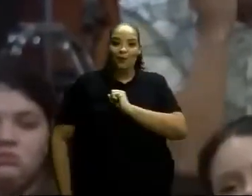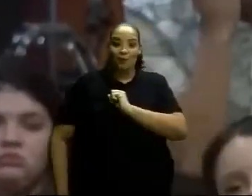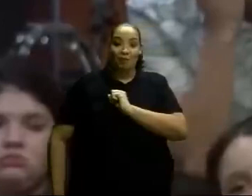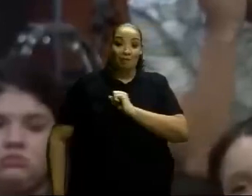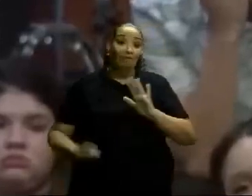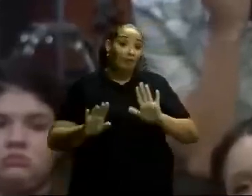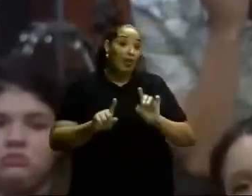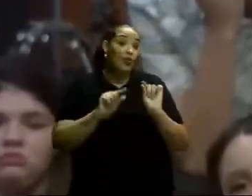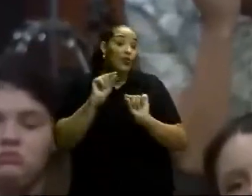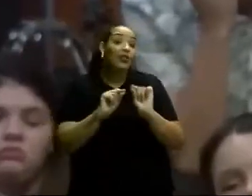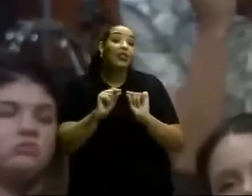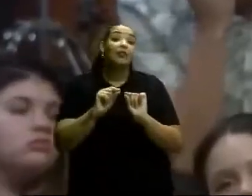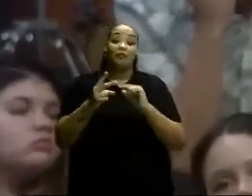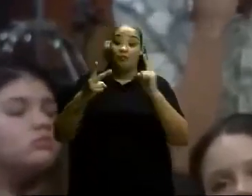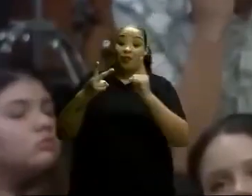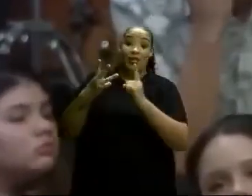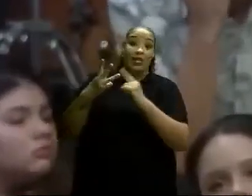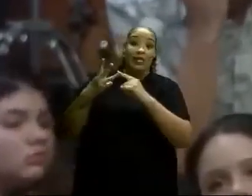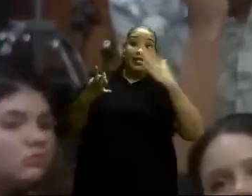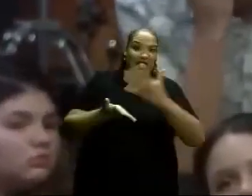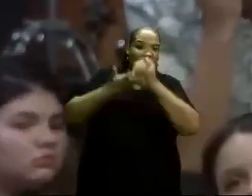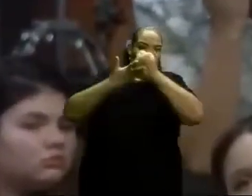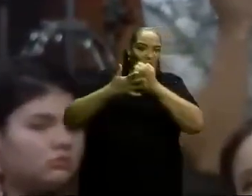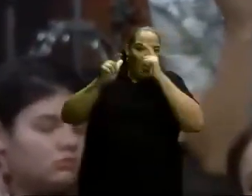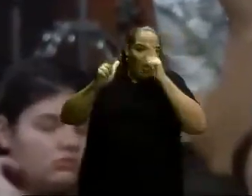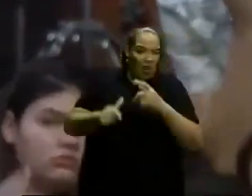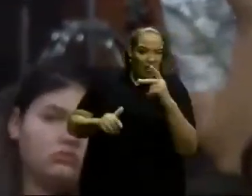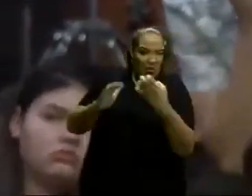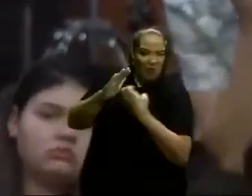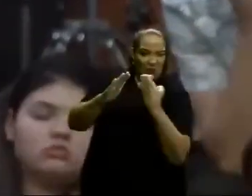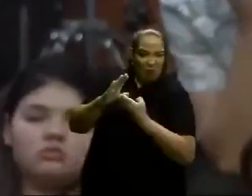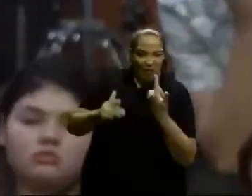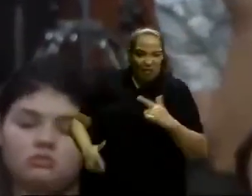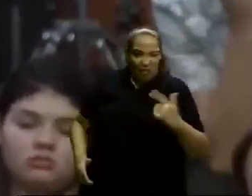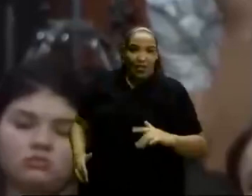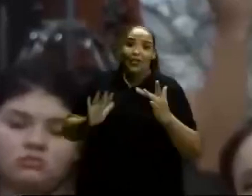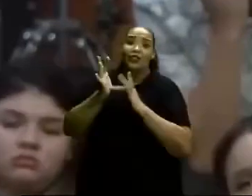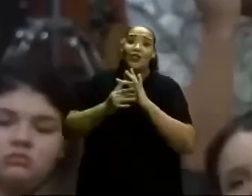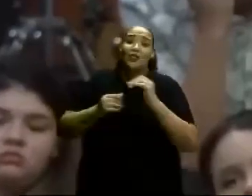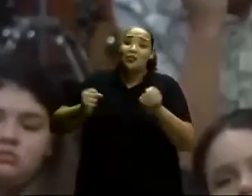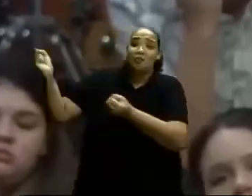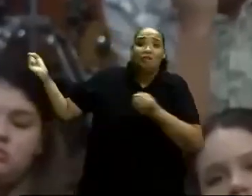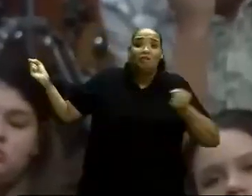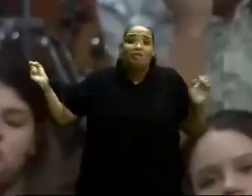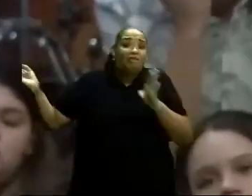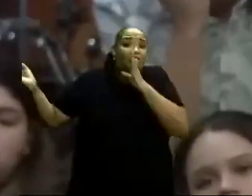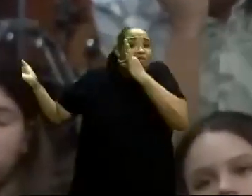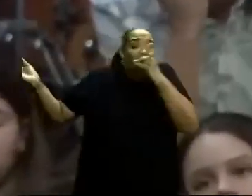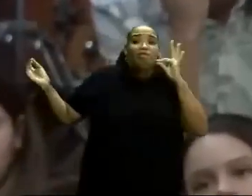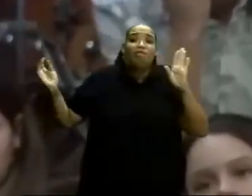Mas o quê? Salvou. E você diz que não tem lugar na tua empresa para falar de Jesus. Jesus está amarrado de boca fechada.